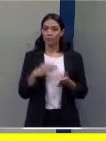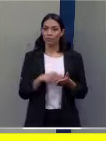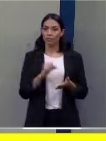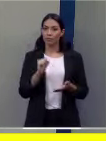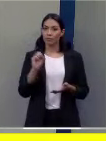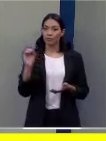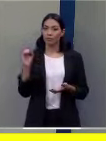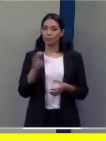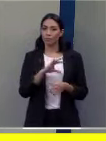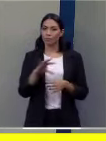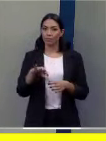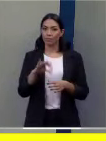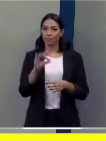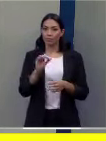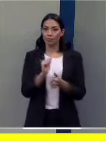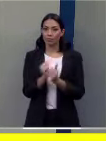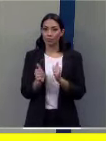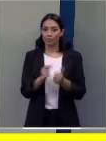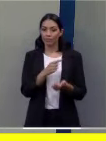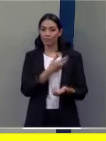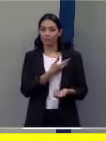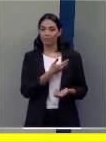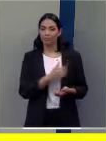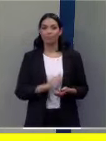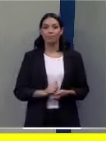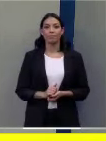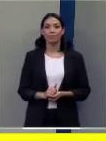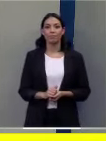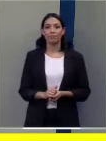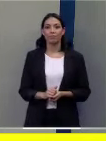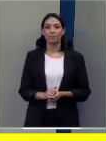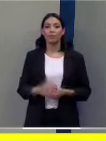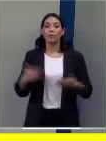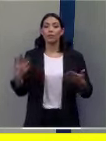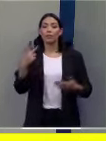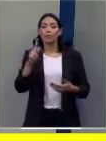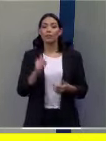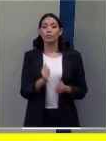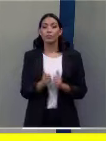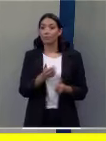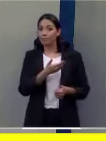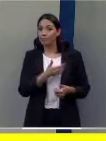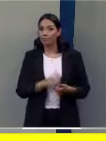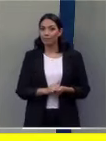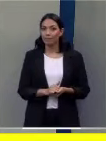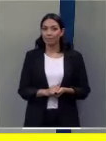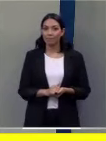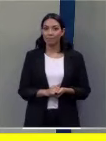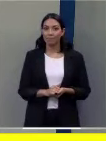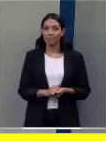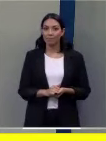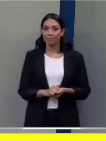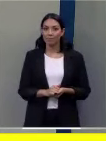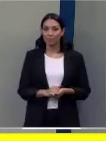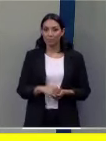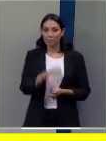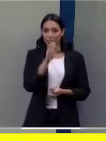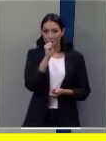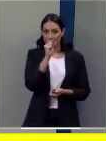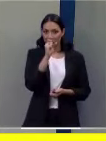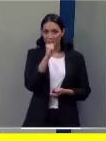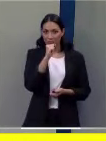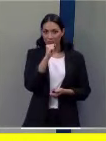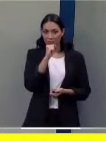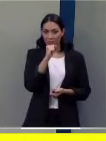80. Sorteio do time do coração. Qual é o seu time do coração? Está na tela. Bola